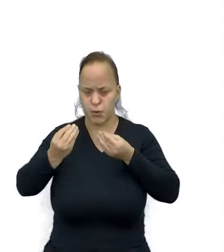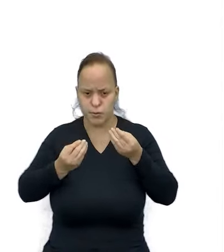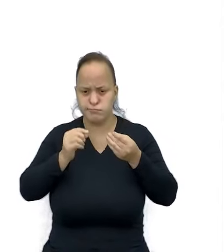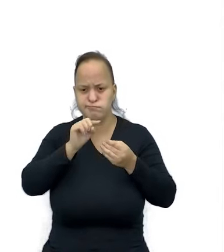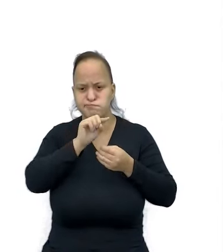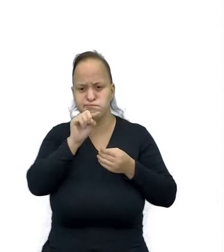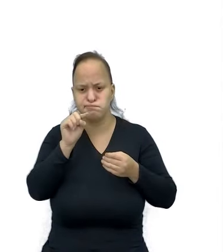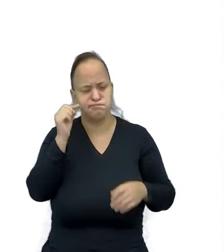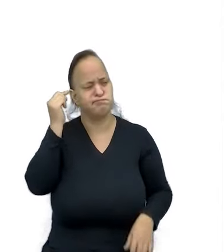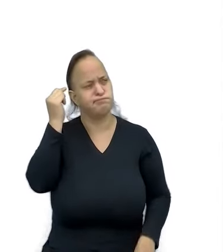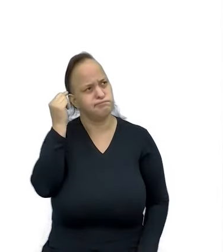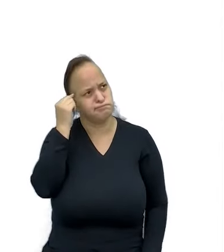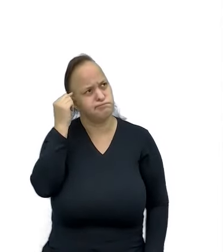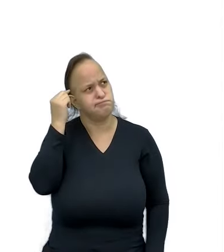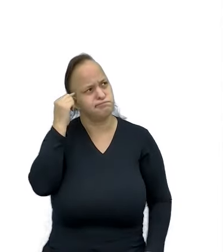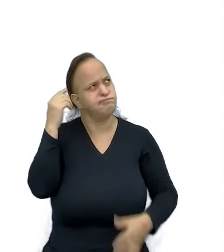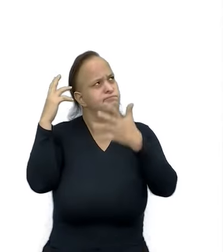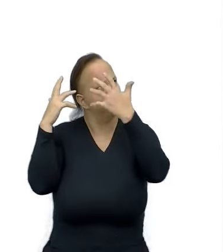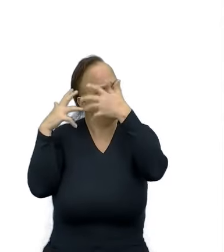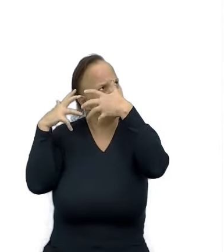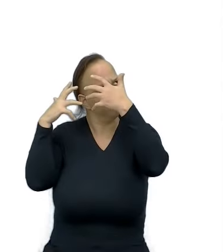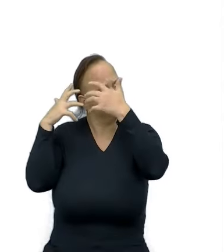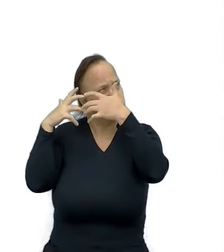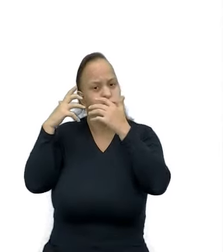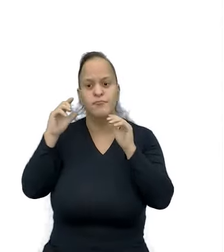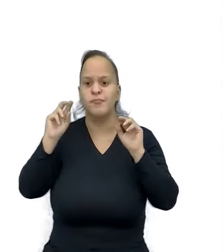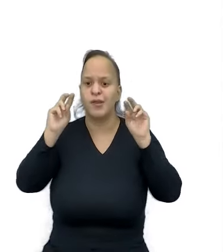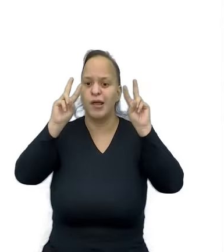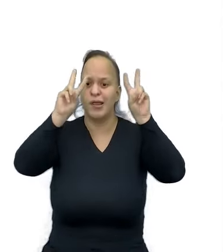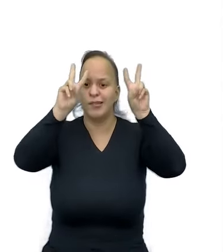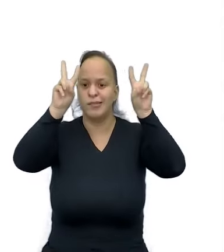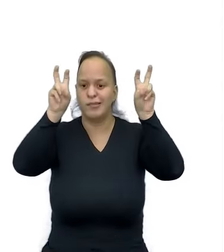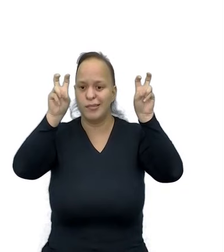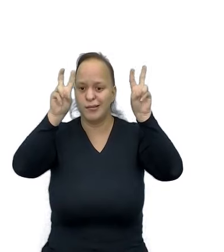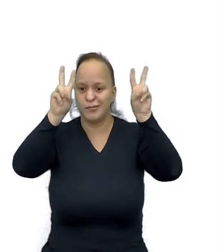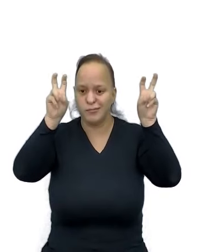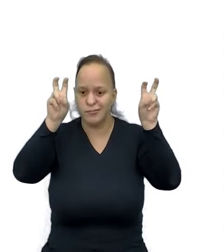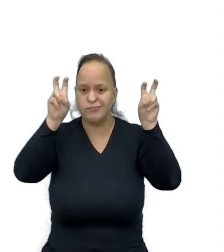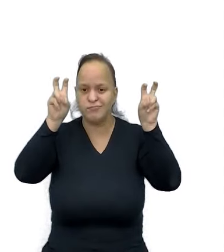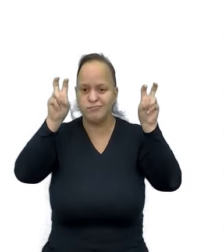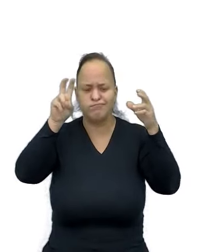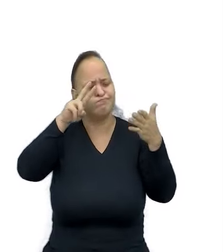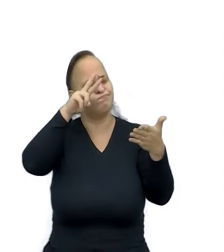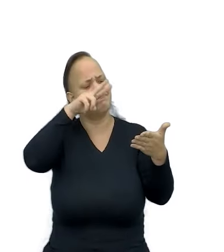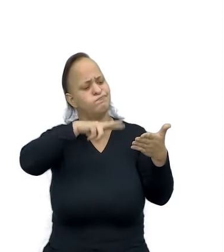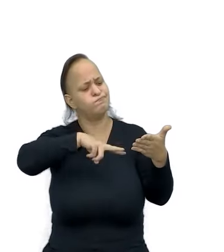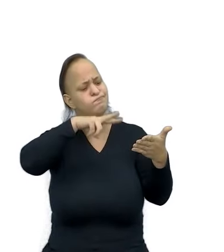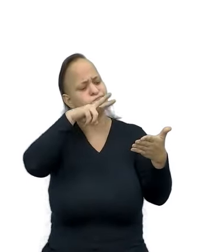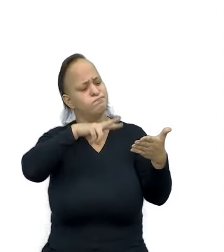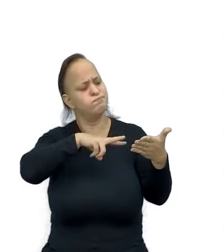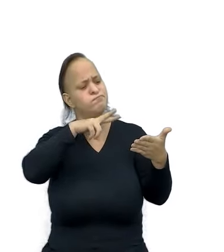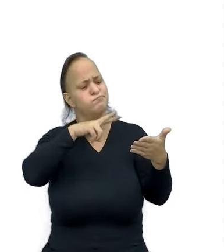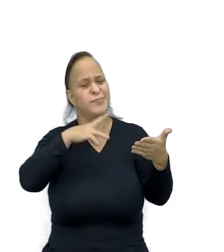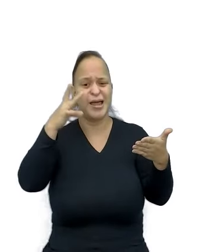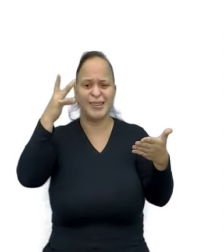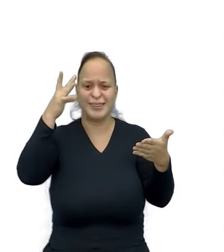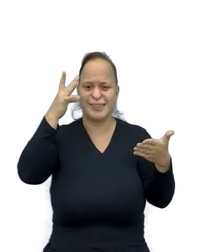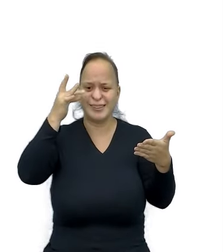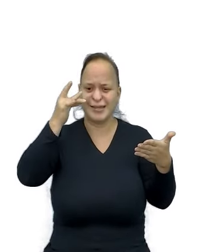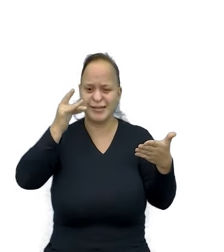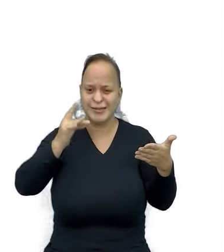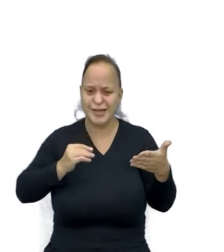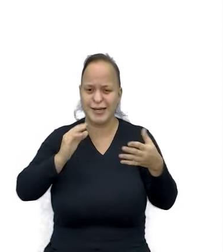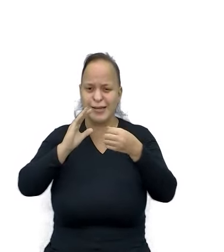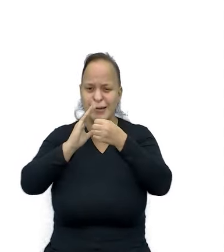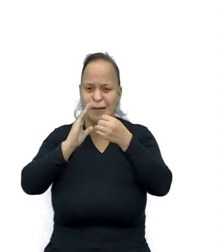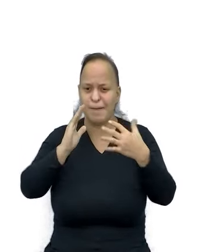pensar. Então, dentro aí do início desse trecho, né, dessa leitura de carta ao leitor, ele já vai poder observar algumas características